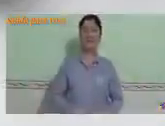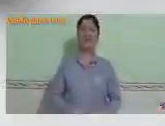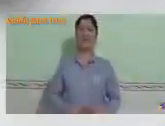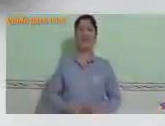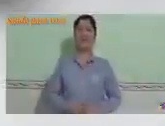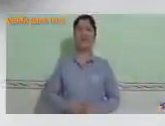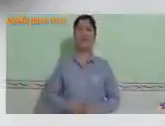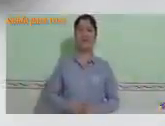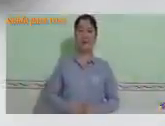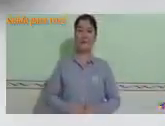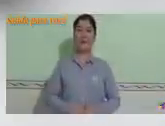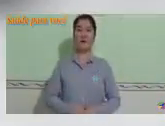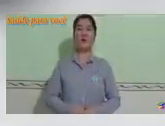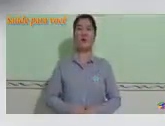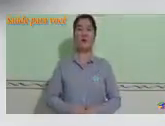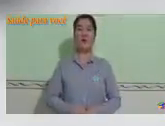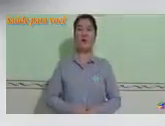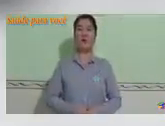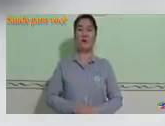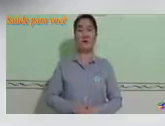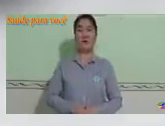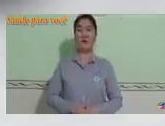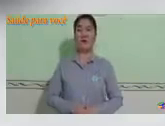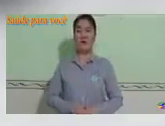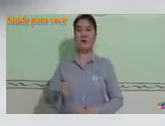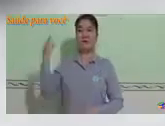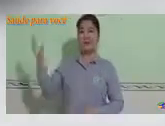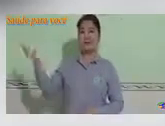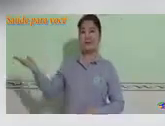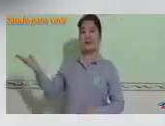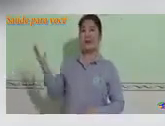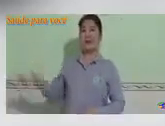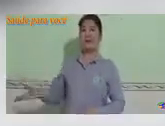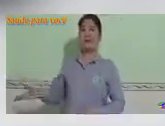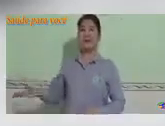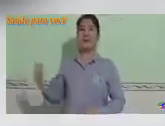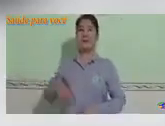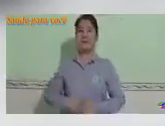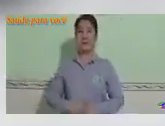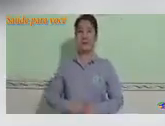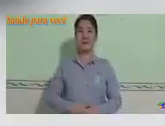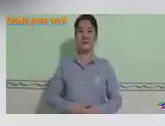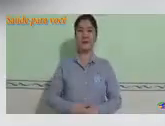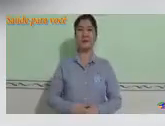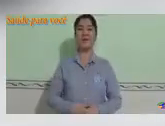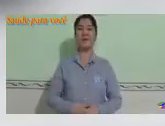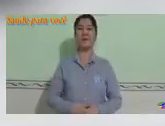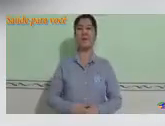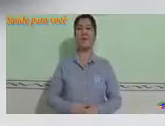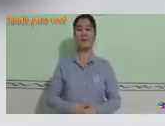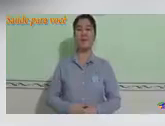que se desce, vírgula, para garantir que a força é feita maioritariamente sobre a região inferior do peitoral que se